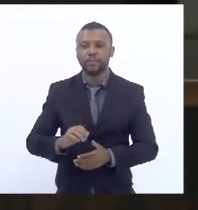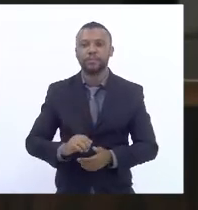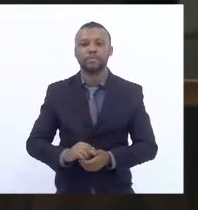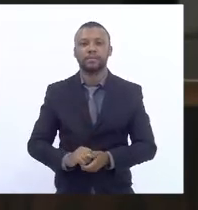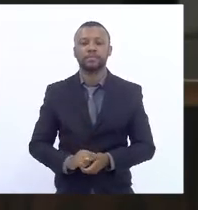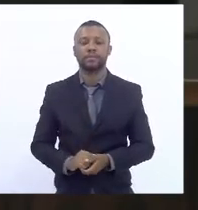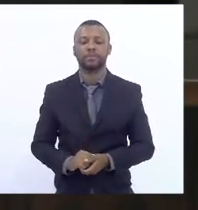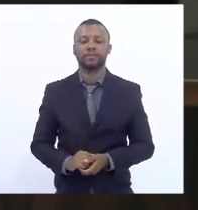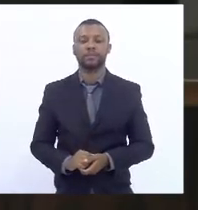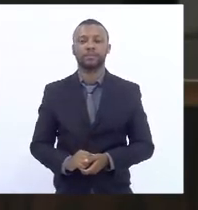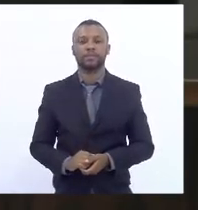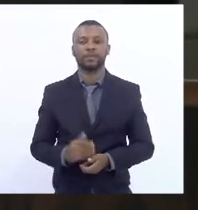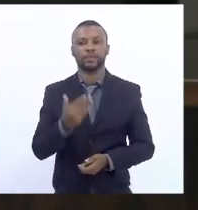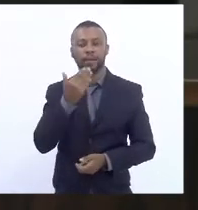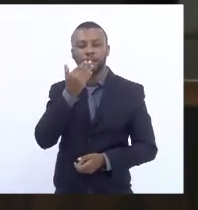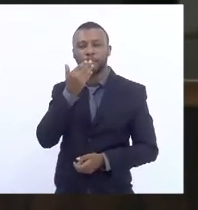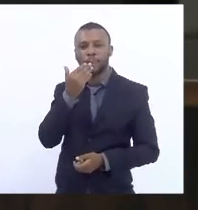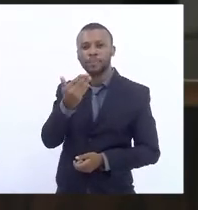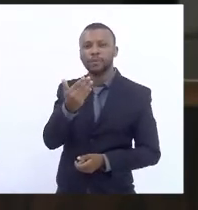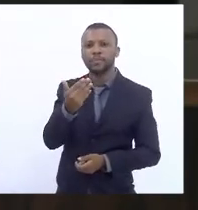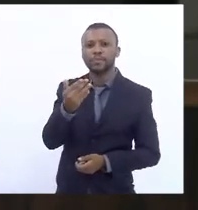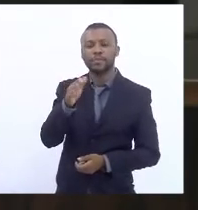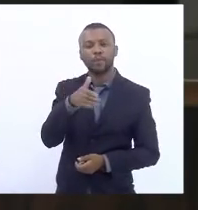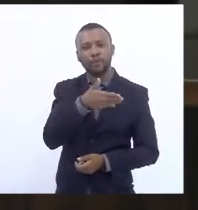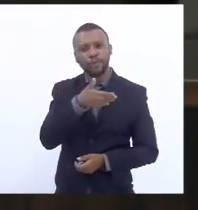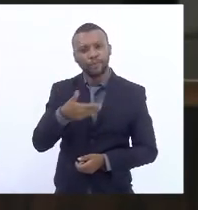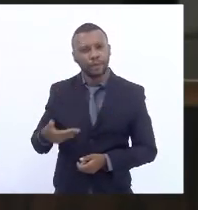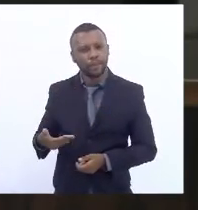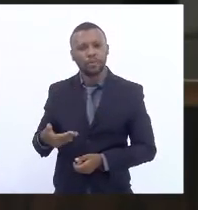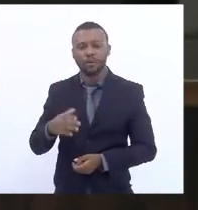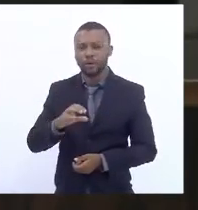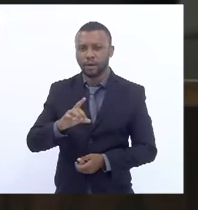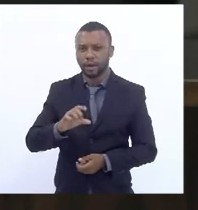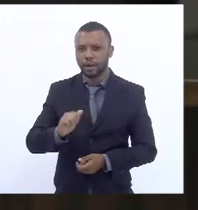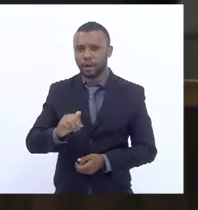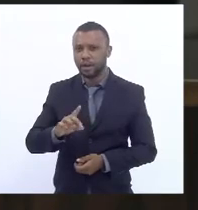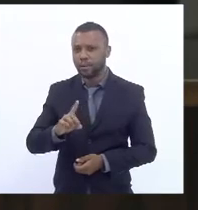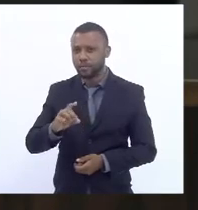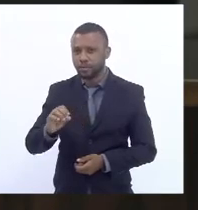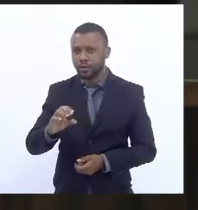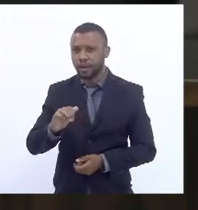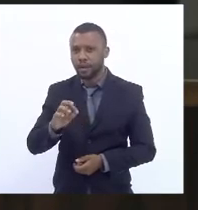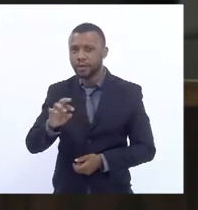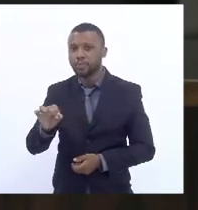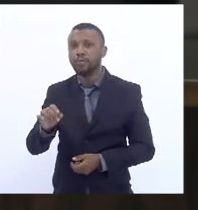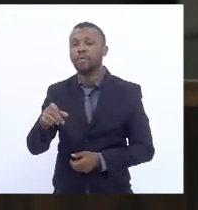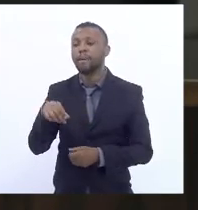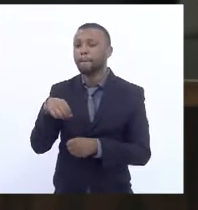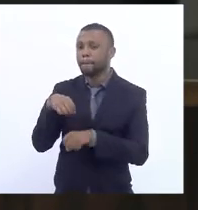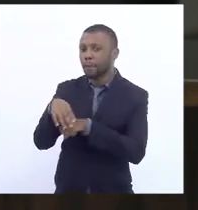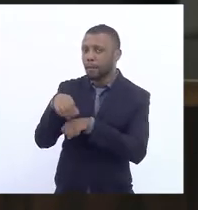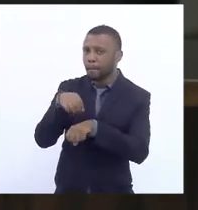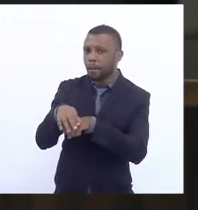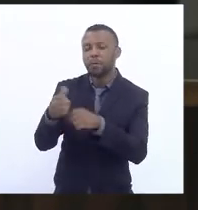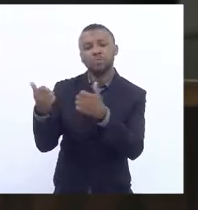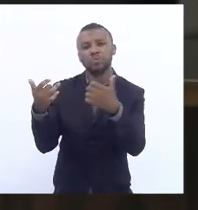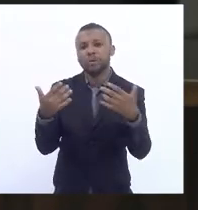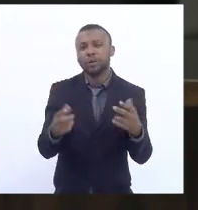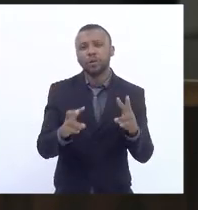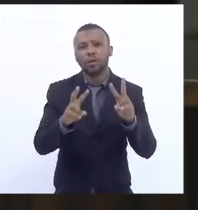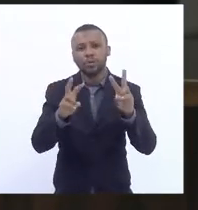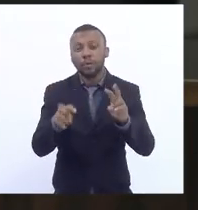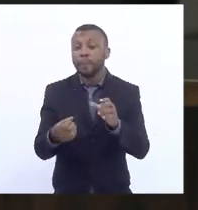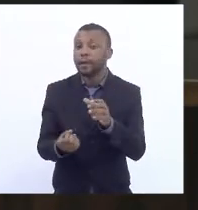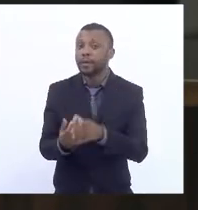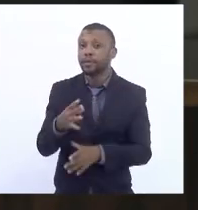que solicita ao excelentíssimo senhor governador do estado do Rio de Janeiro, Cláudio Castro, o envio de mensagem dispondo sobre a criação do